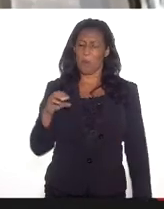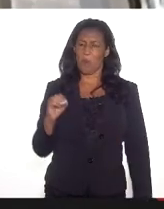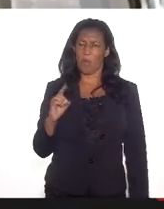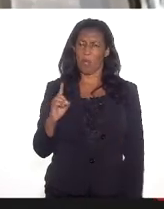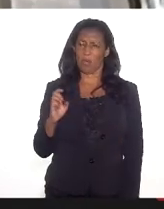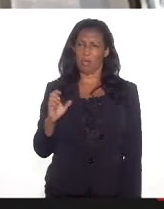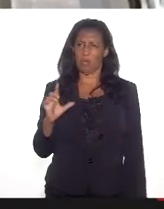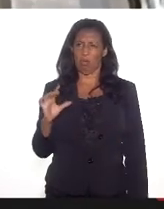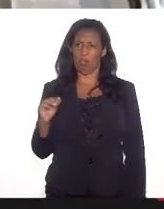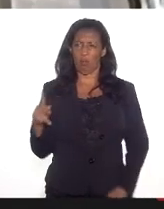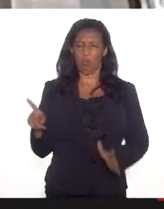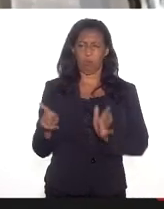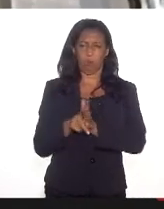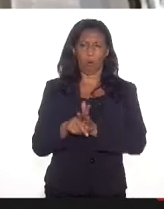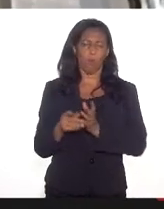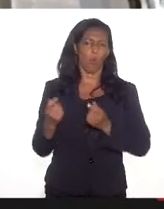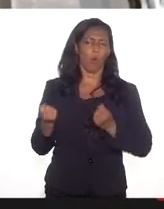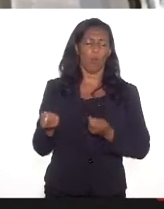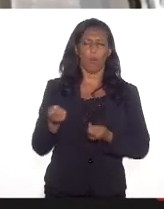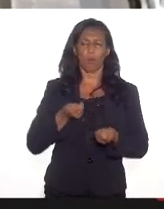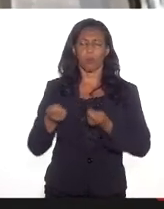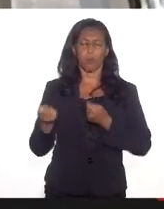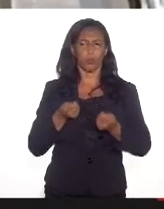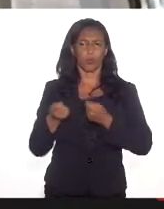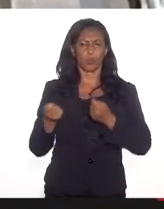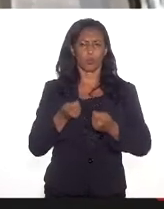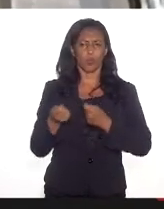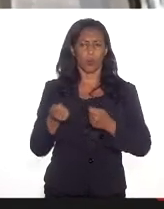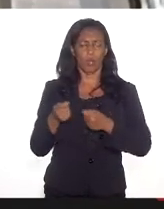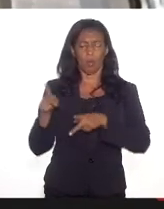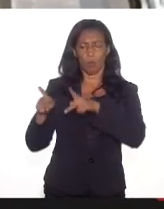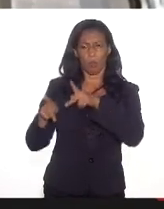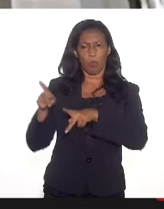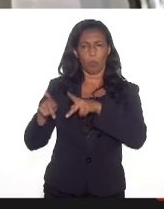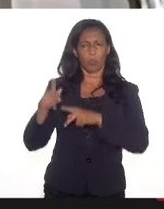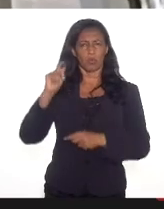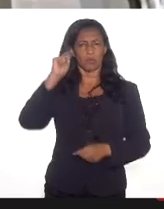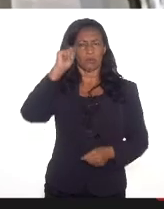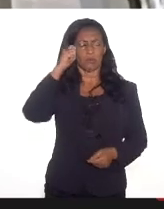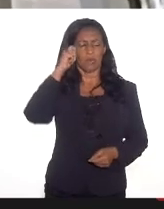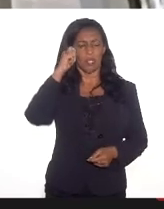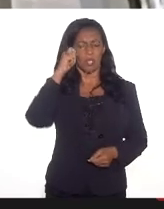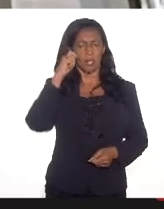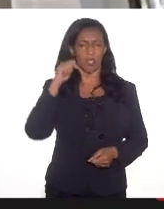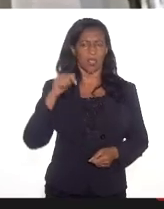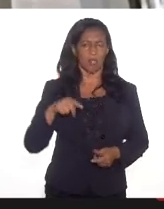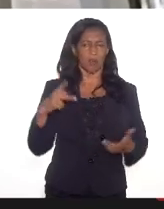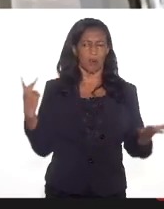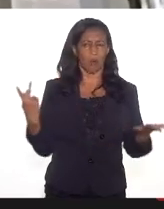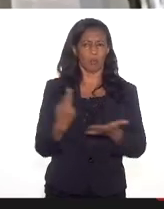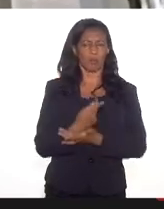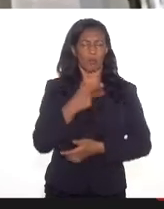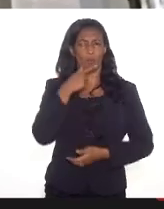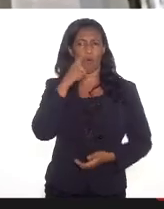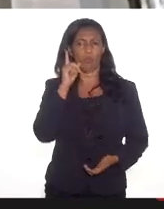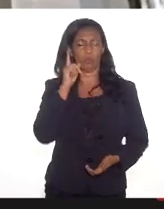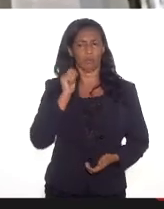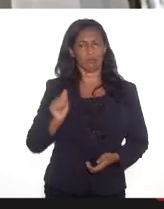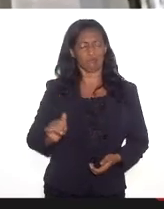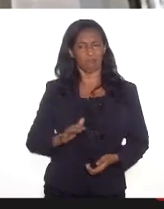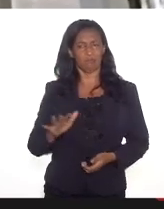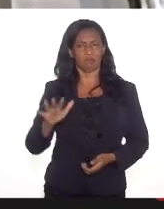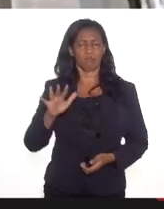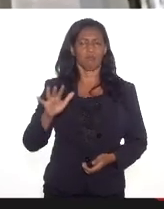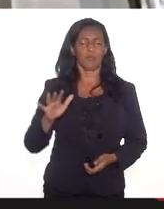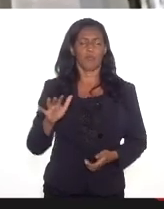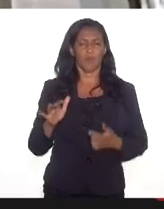como controlar a população especialmente população negra e esse caso do jacarezinho que nos afeta